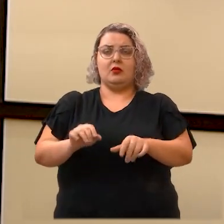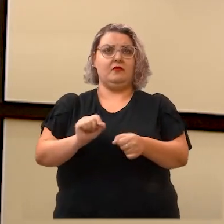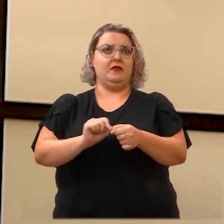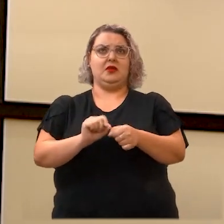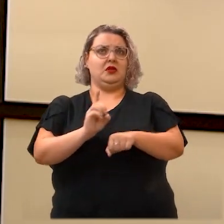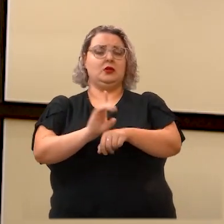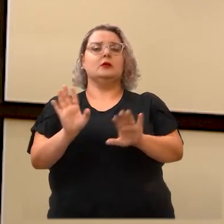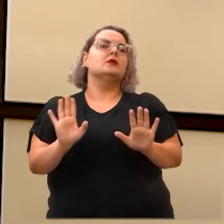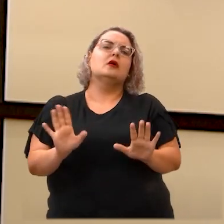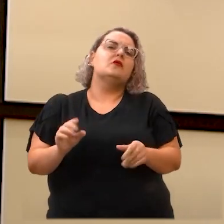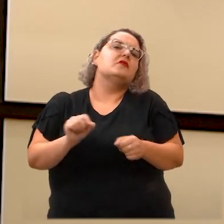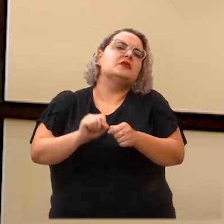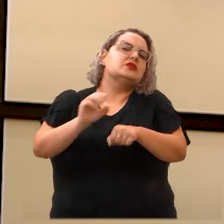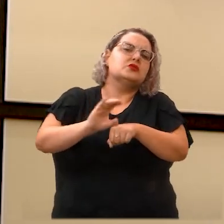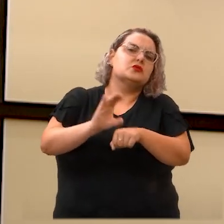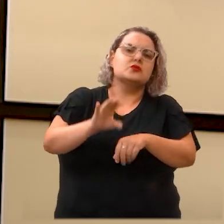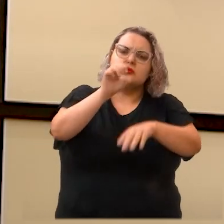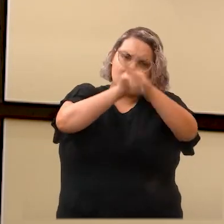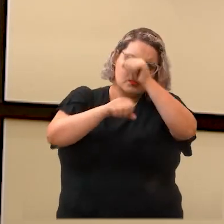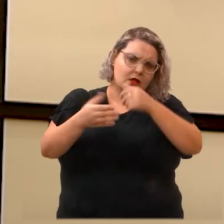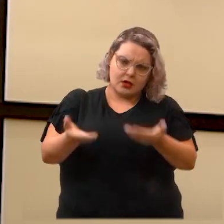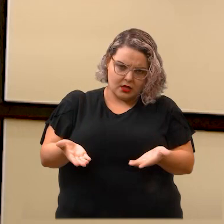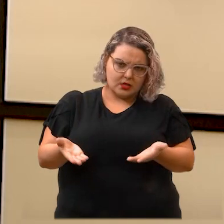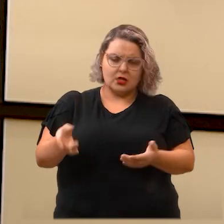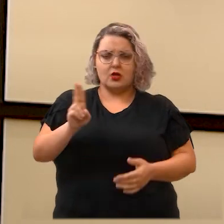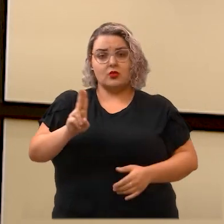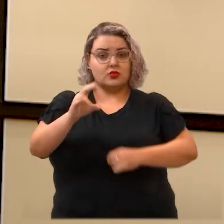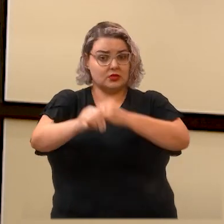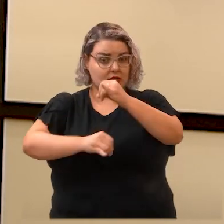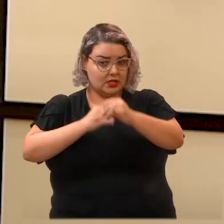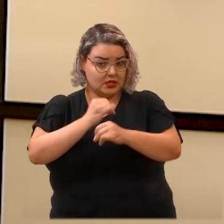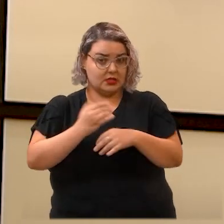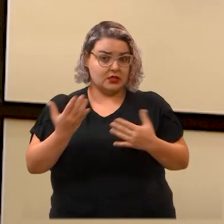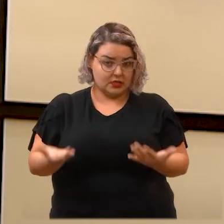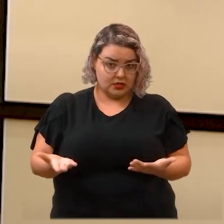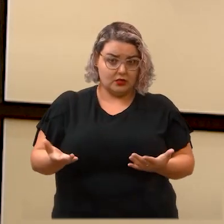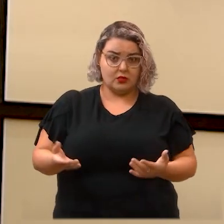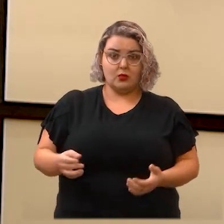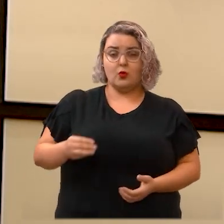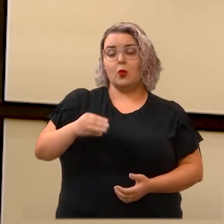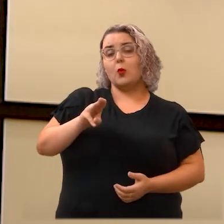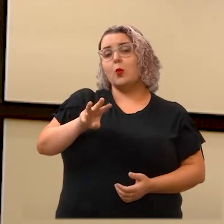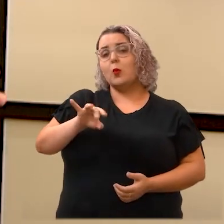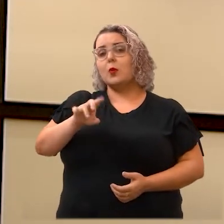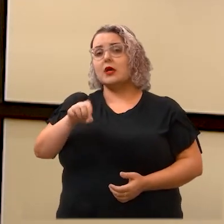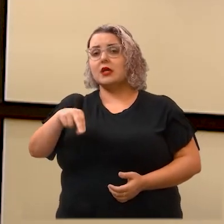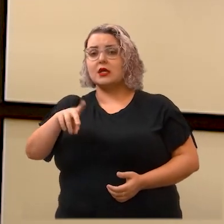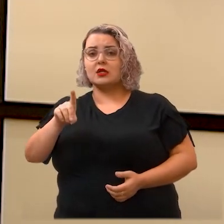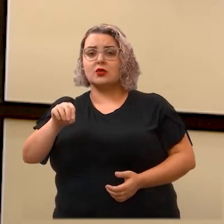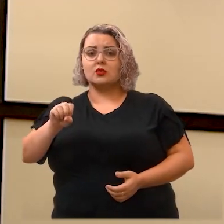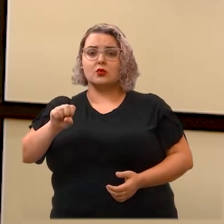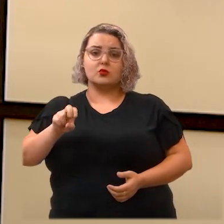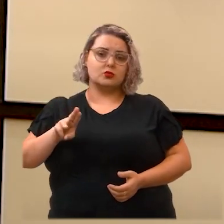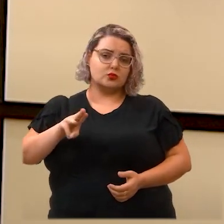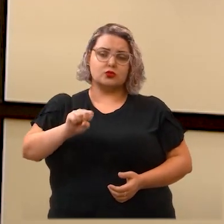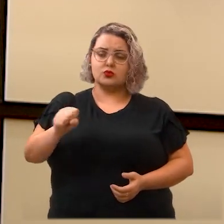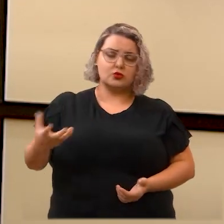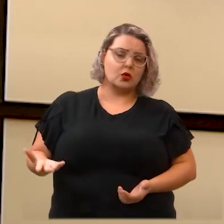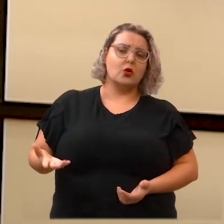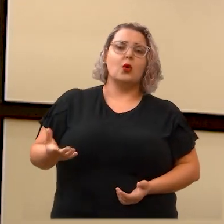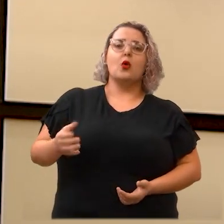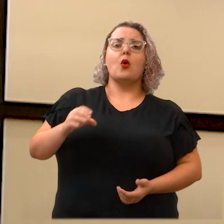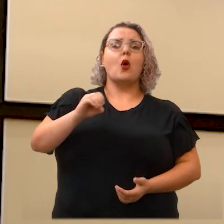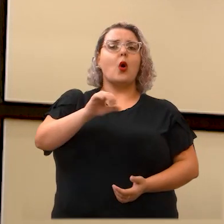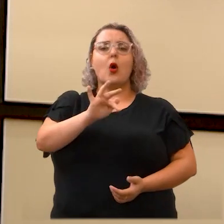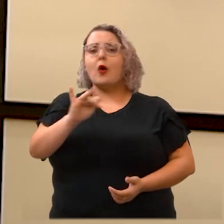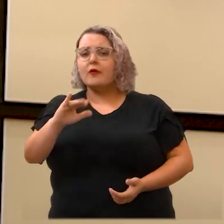fazendo um curso você aprende a isso né e usar a internet usar o Windows usar o Office esses pacotes todos que são